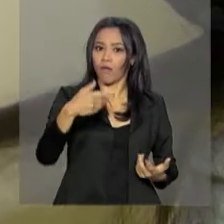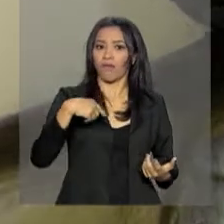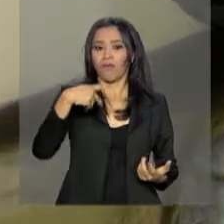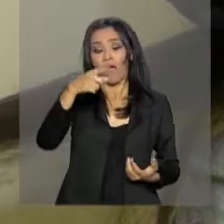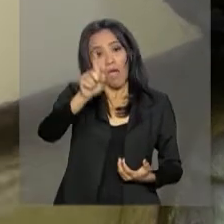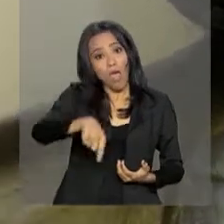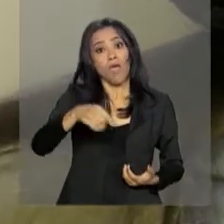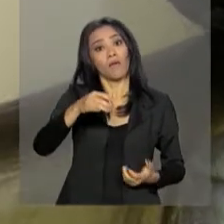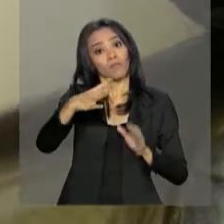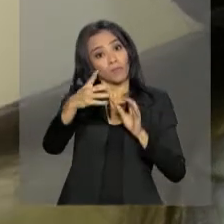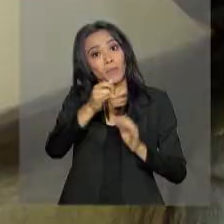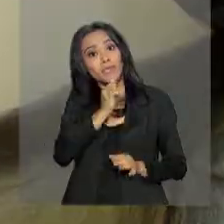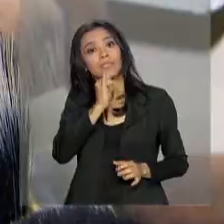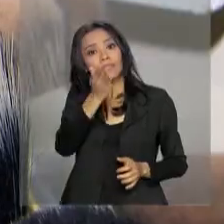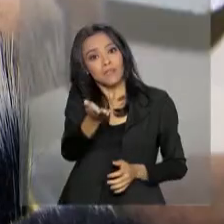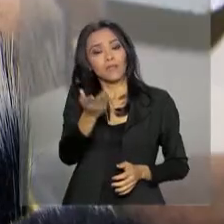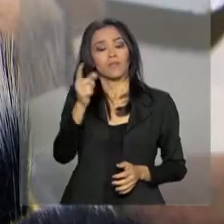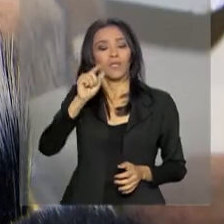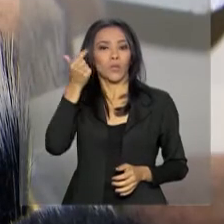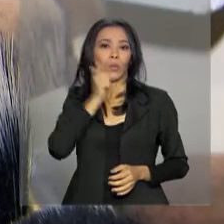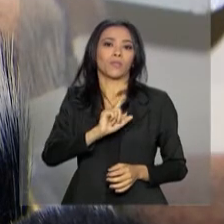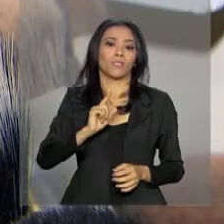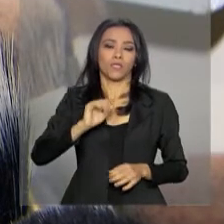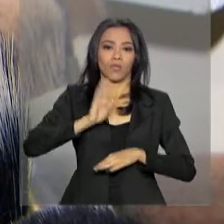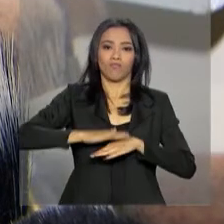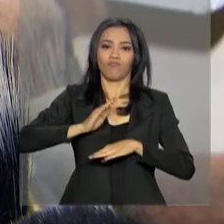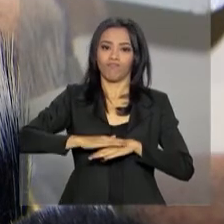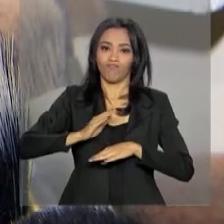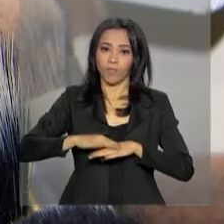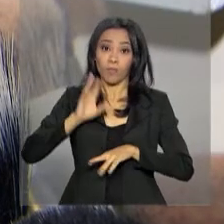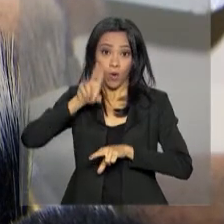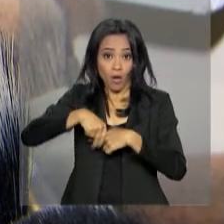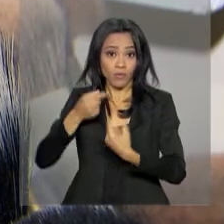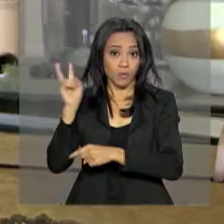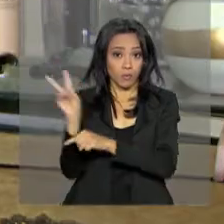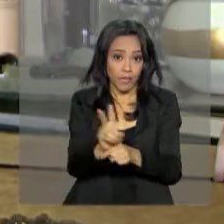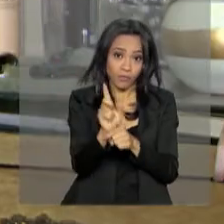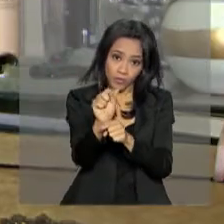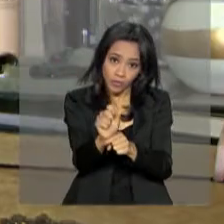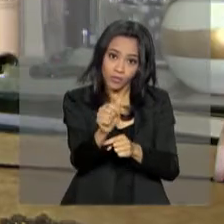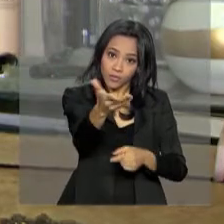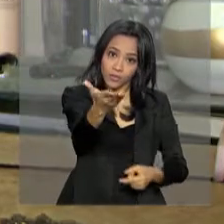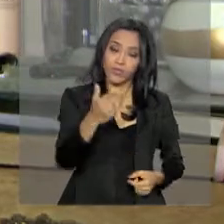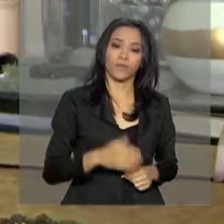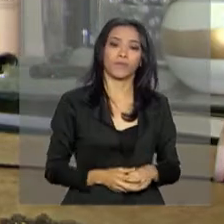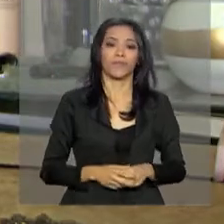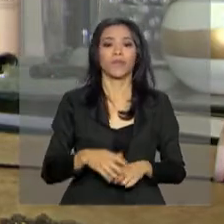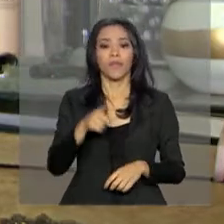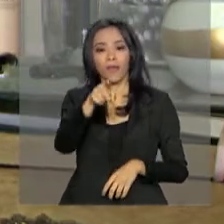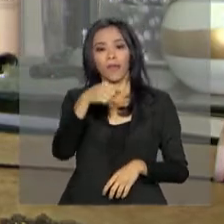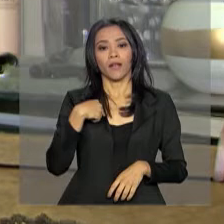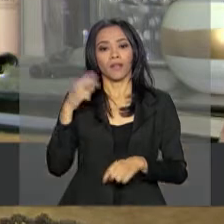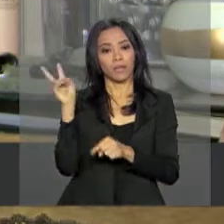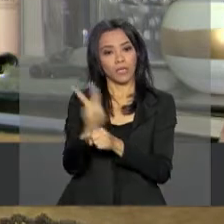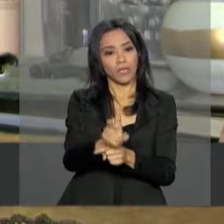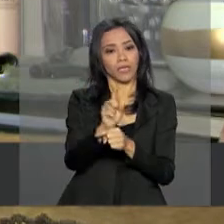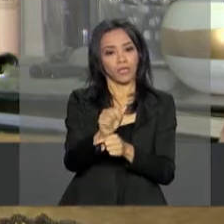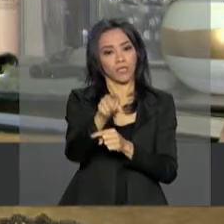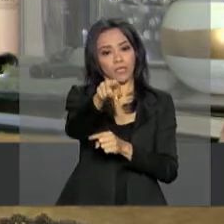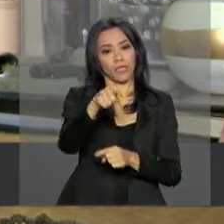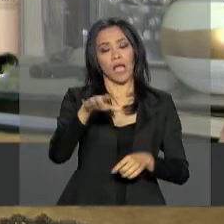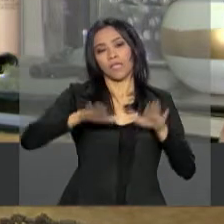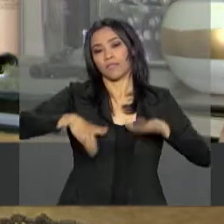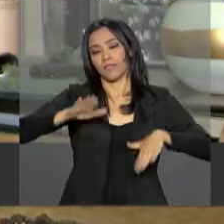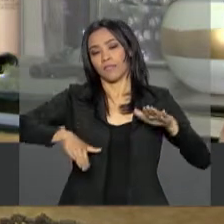Ela é um exemplo de conquista da autonomia por meio do microcrédito. Eu recomendo o microcrédito porque, assim, às vezes as pessoas